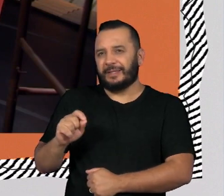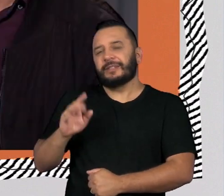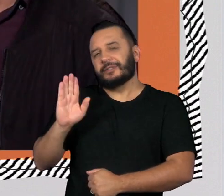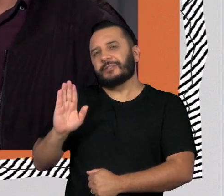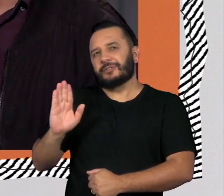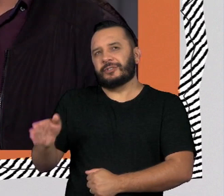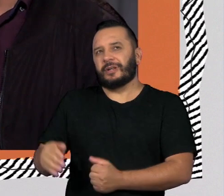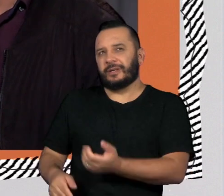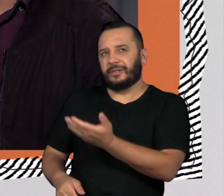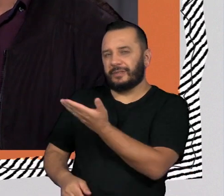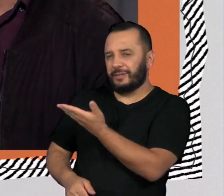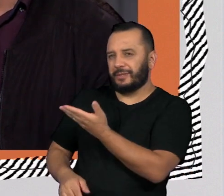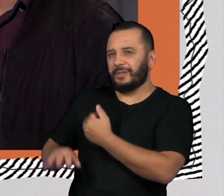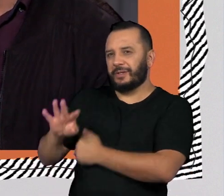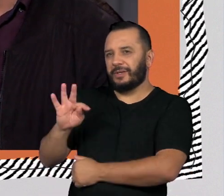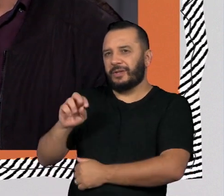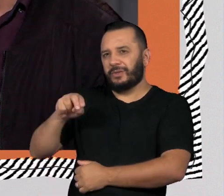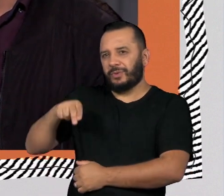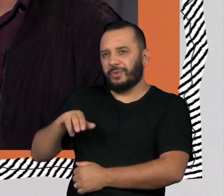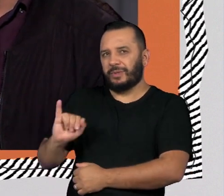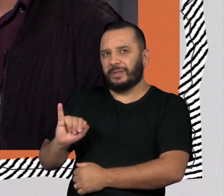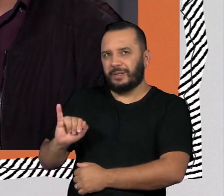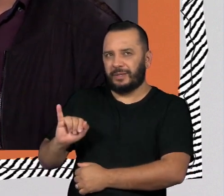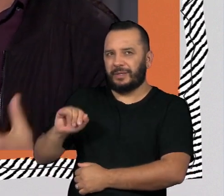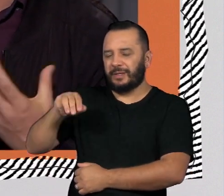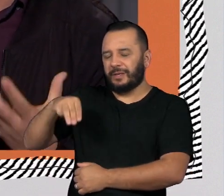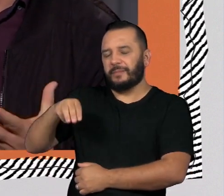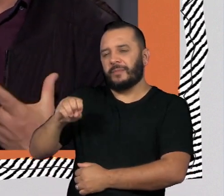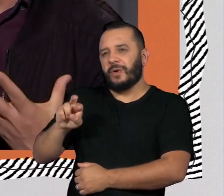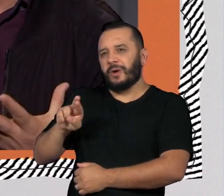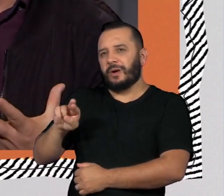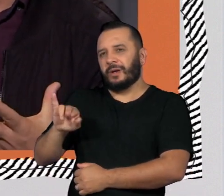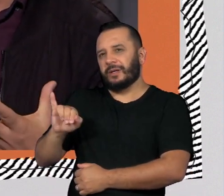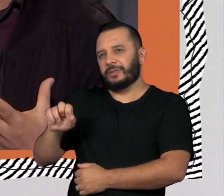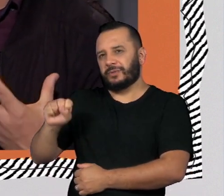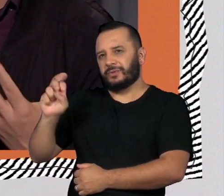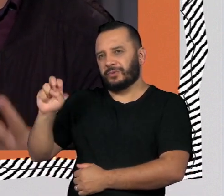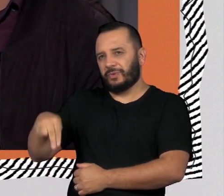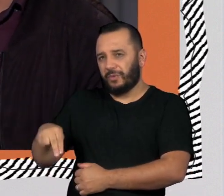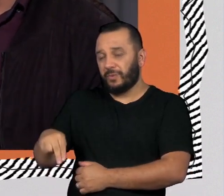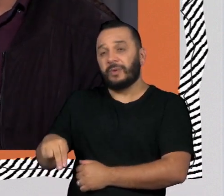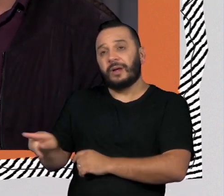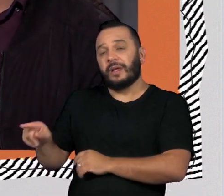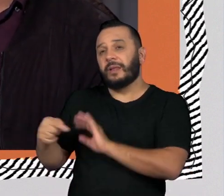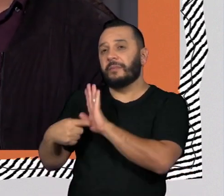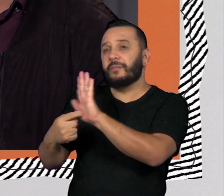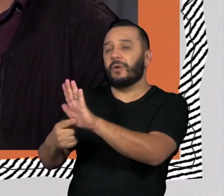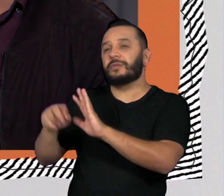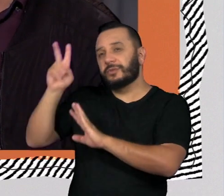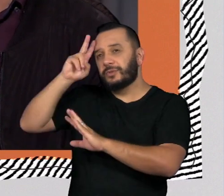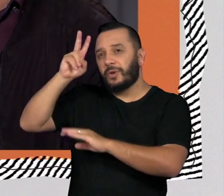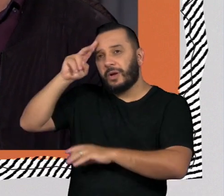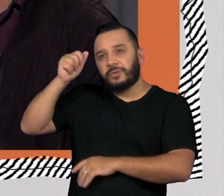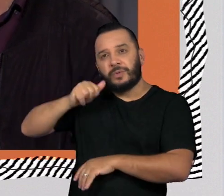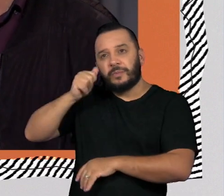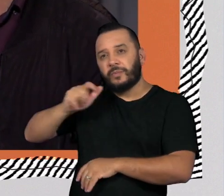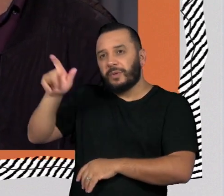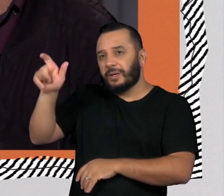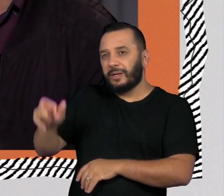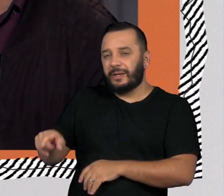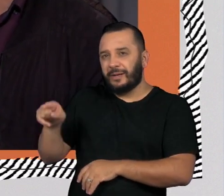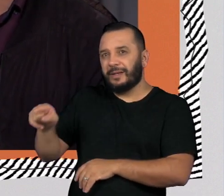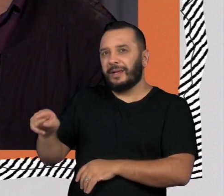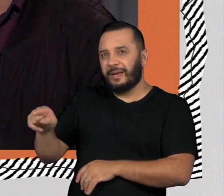Morrison. E esse livro, ela recria a história de uma mulher que precisou cometer